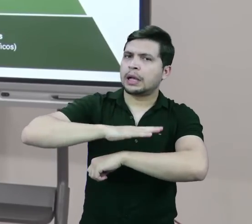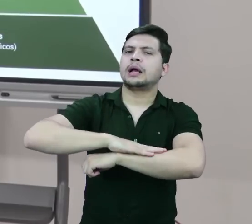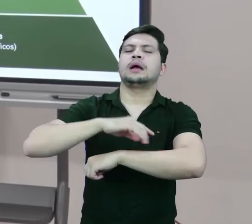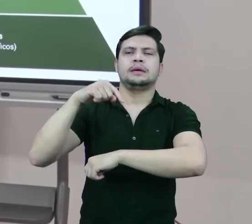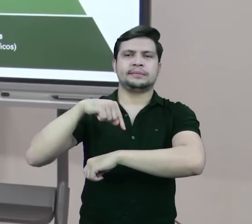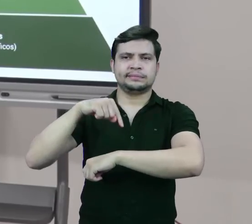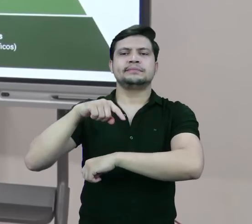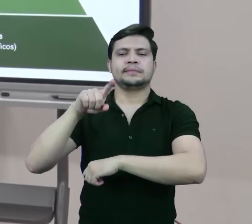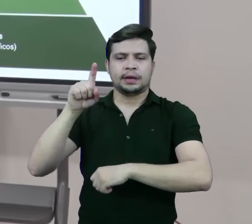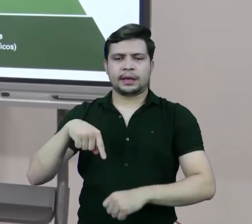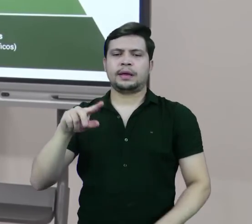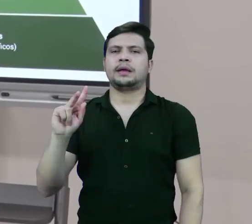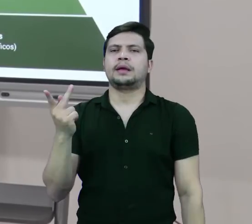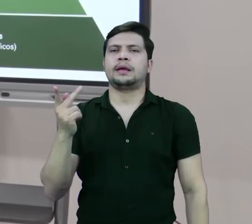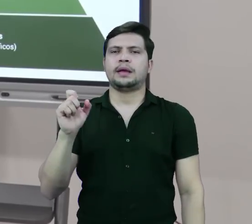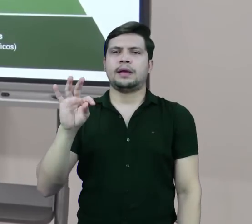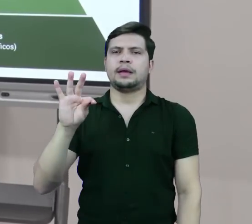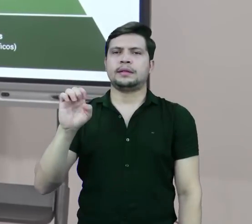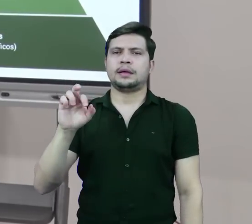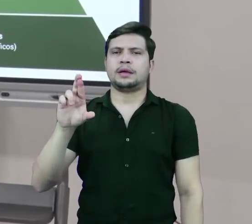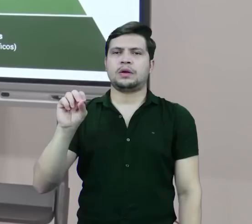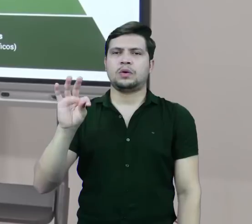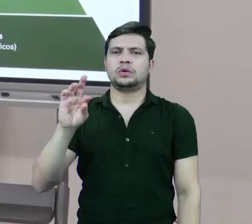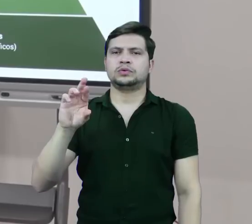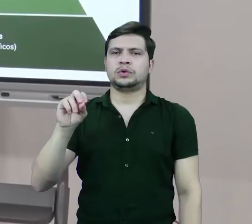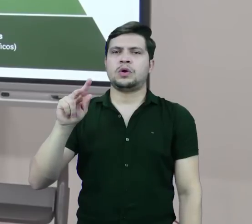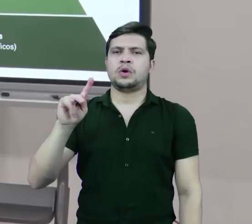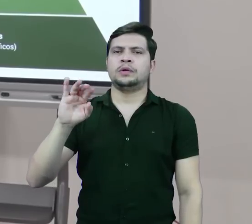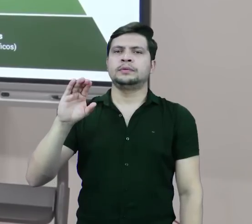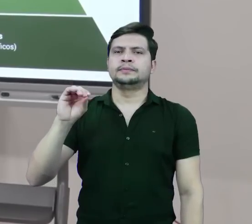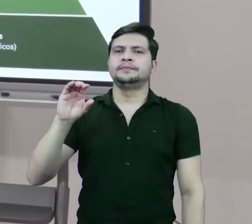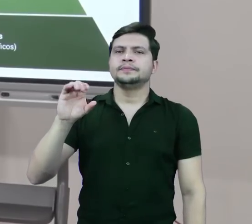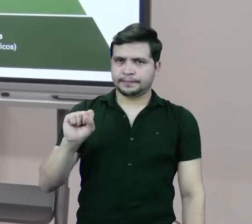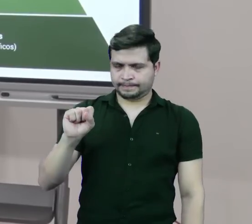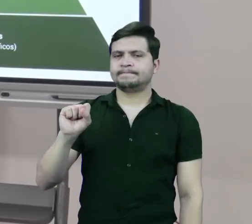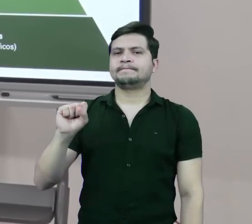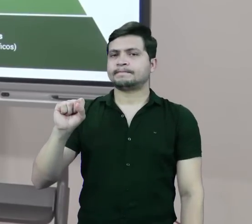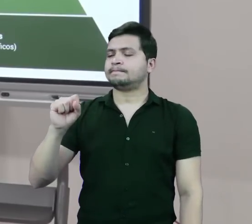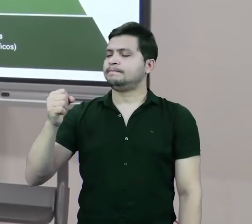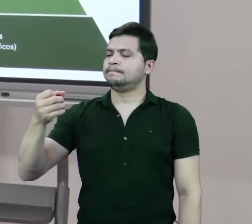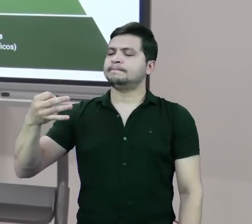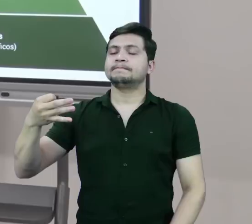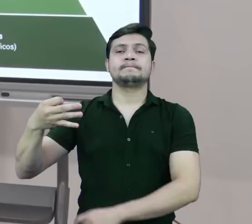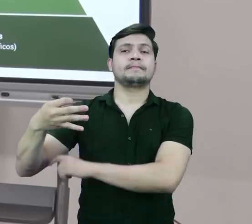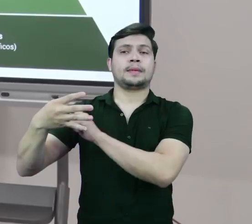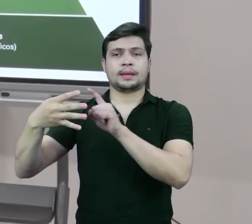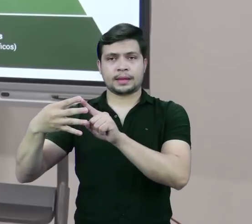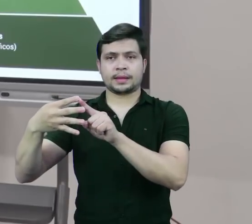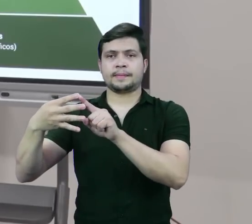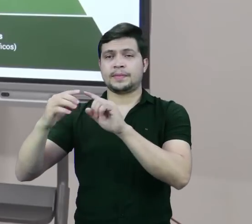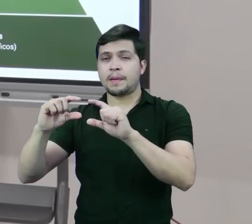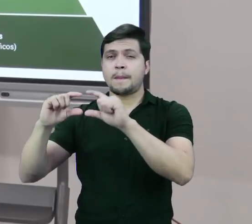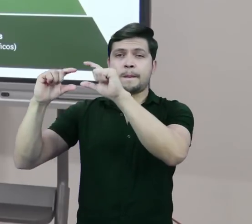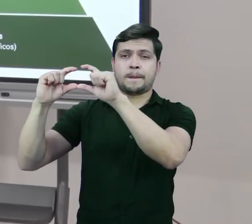são heterotróficos, né? Aqui chamados de carnívoros, né? E por último, né, a serpente seria a